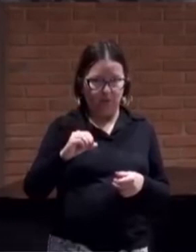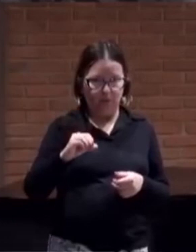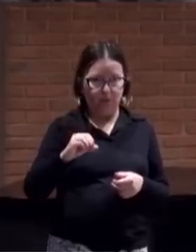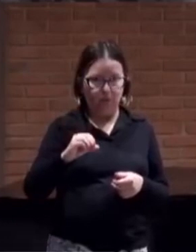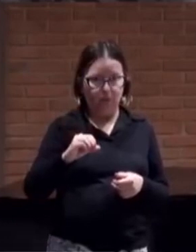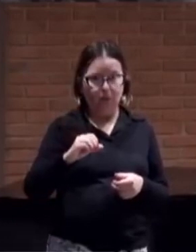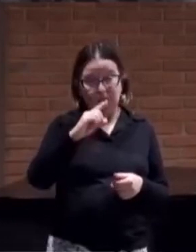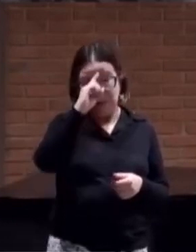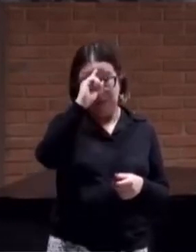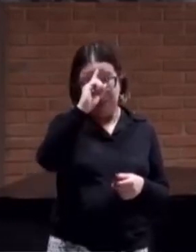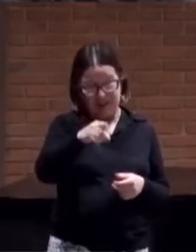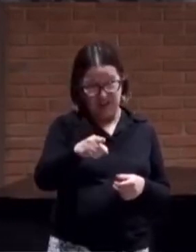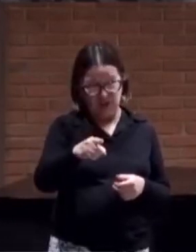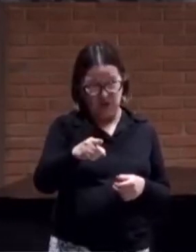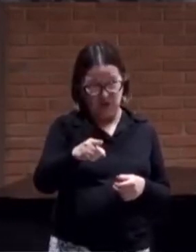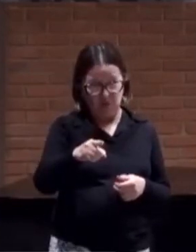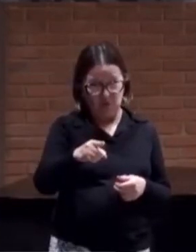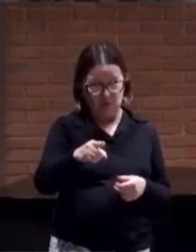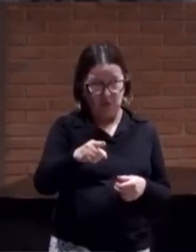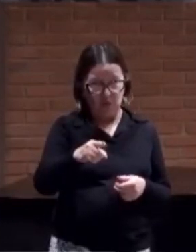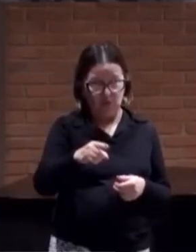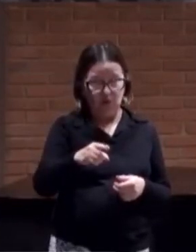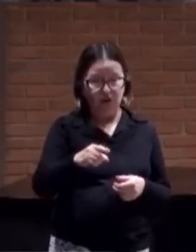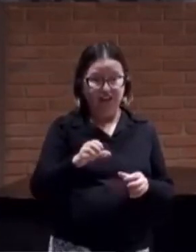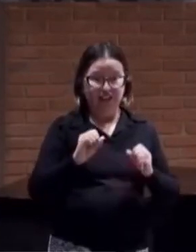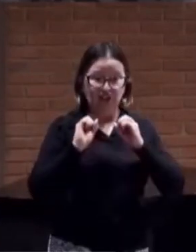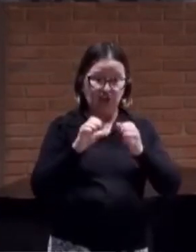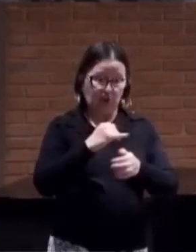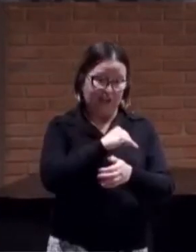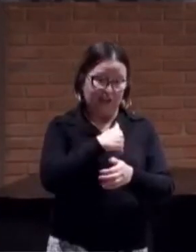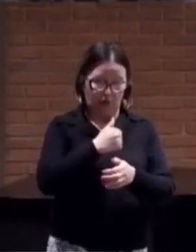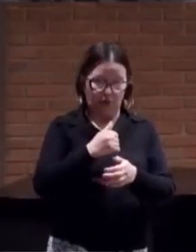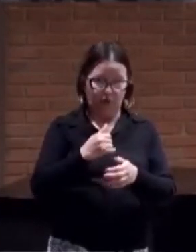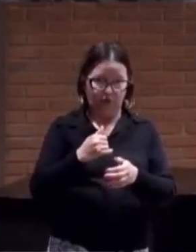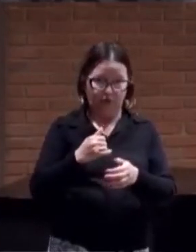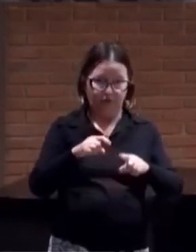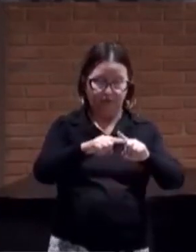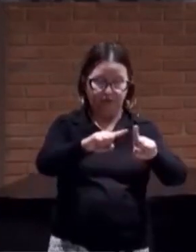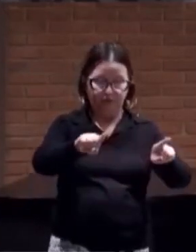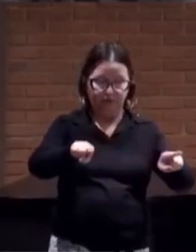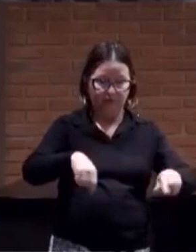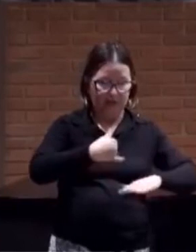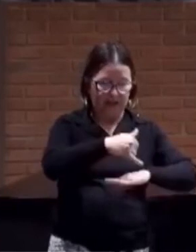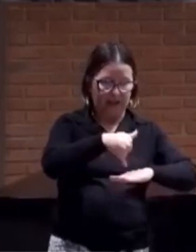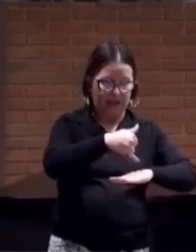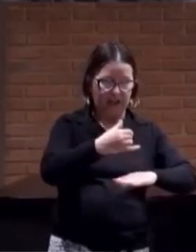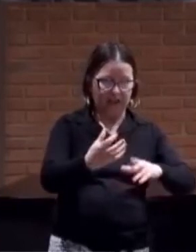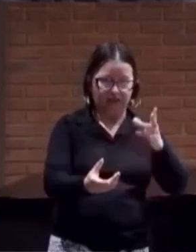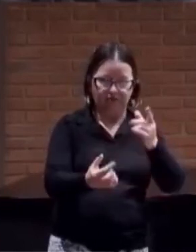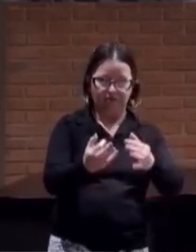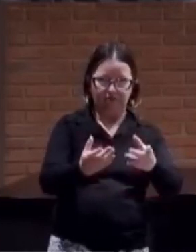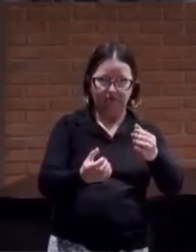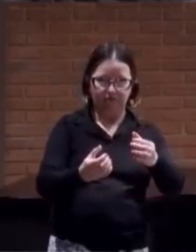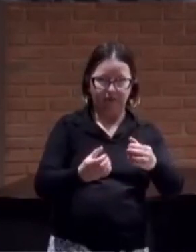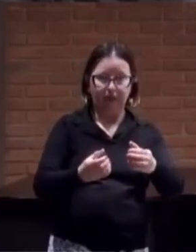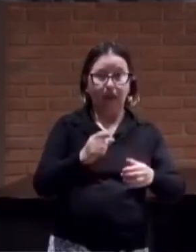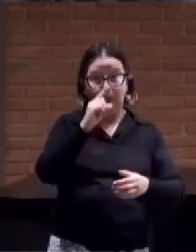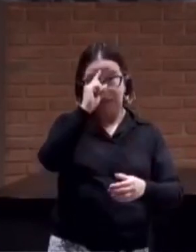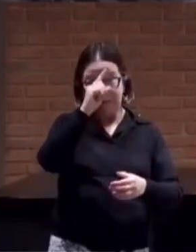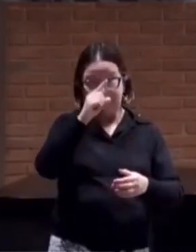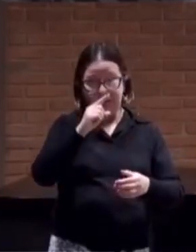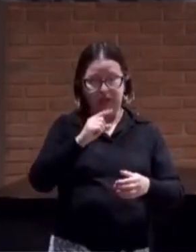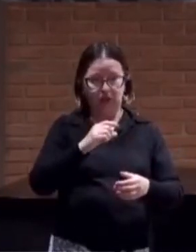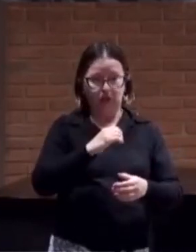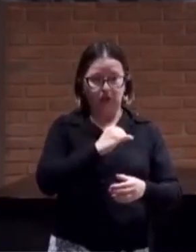de azeite fervendo. E eles jogaram João, mas não